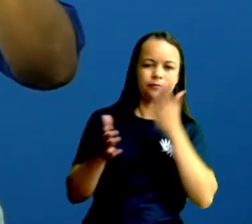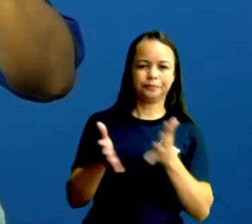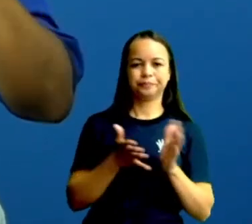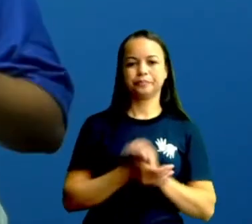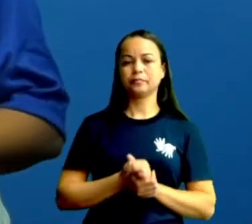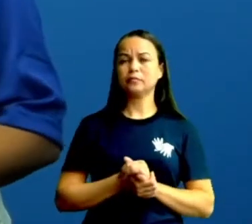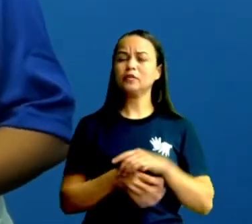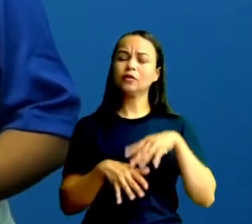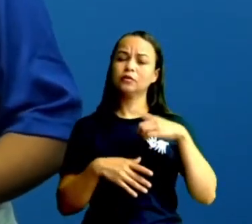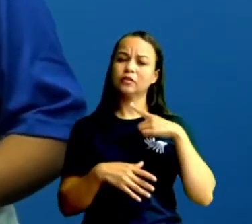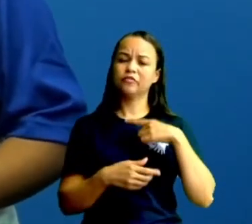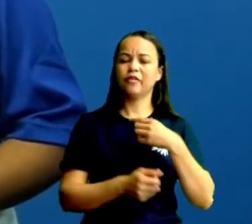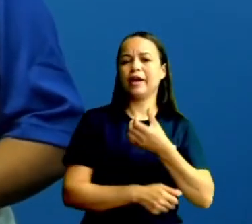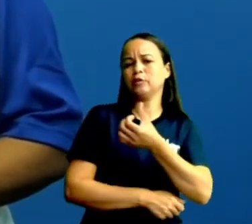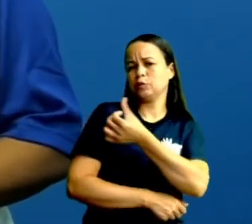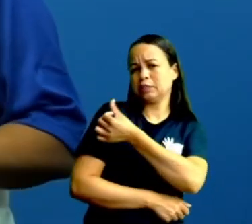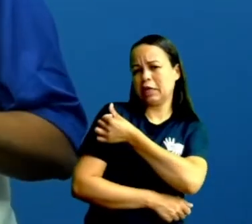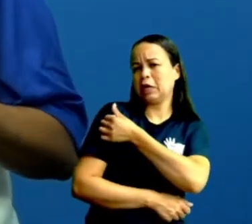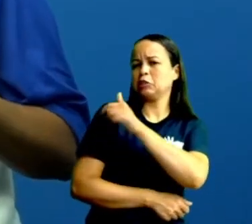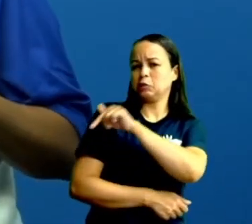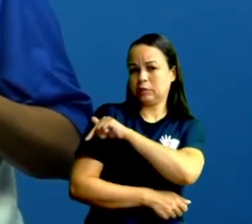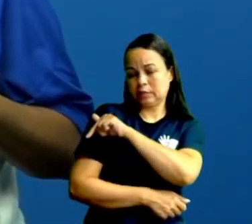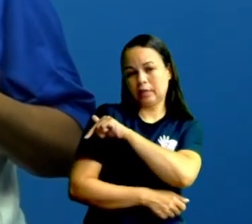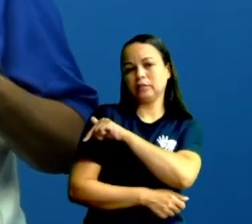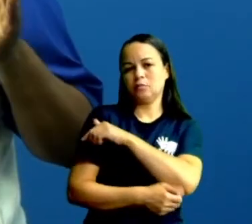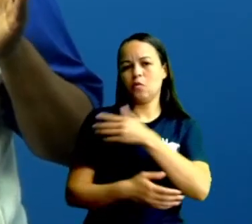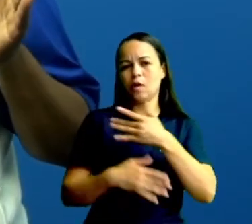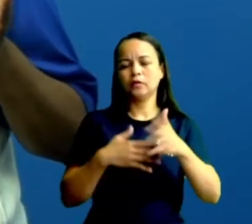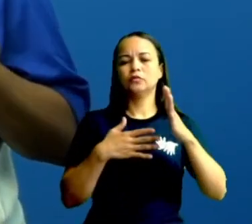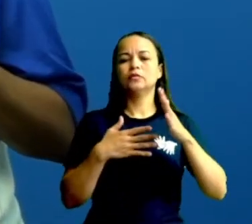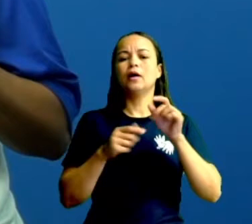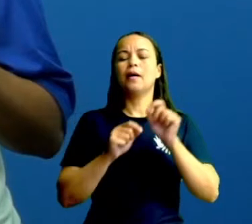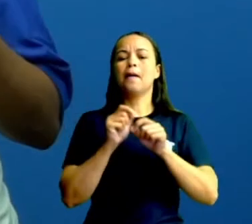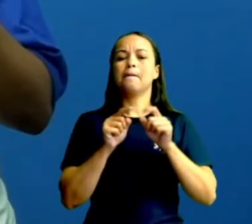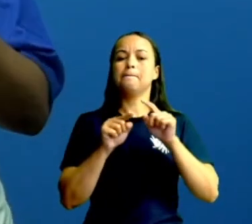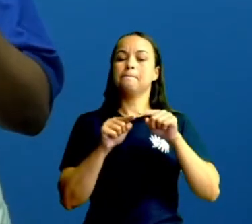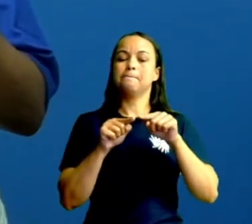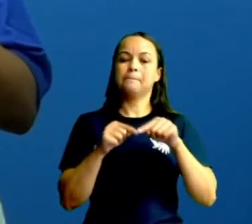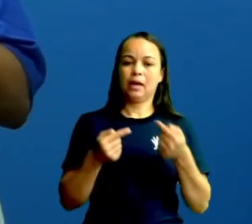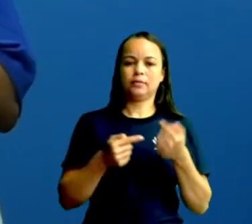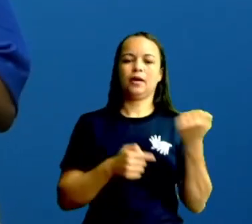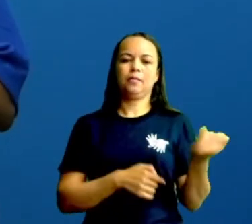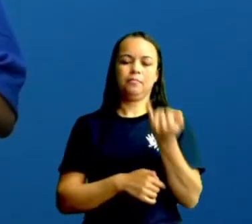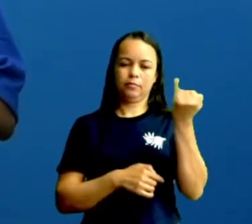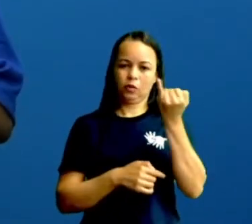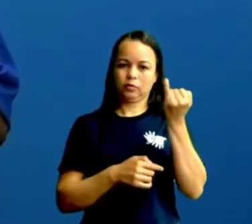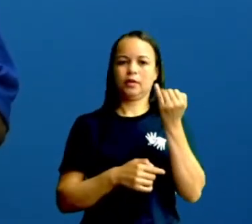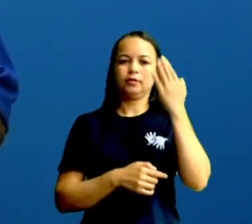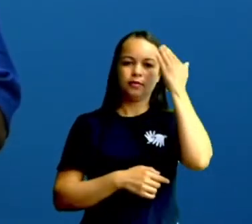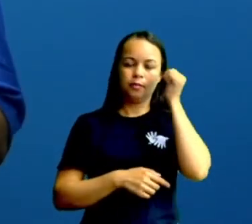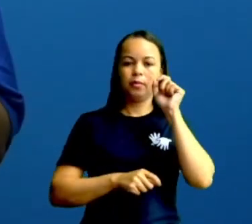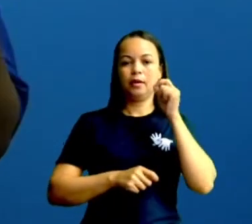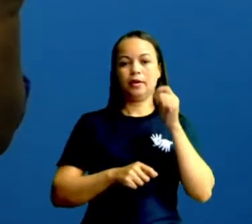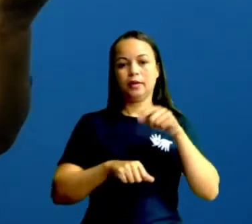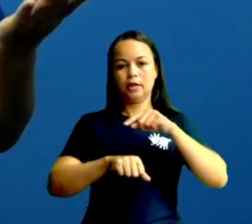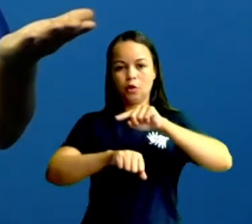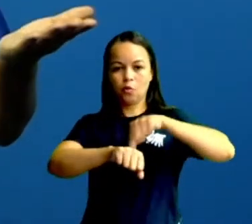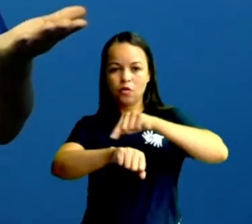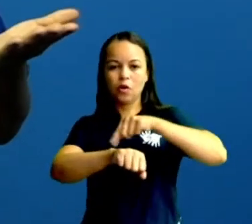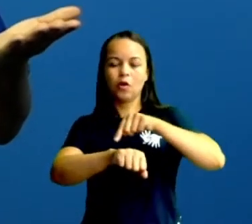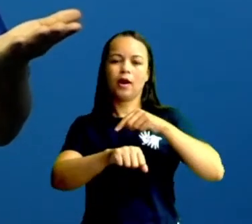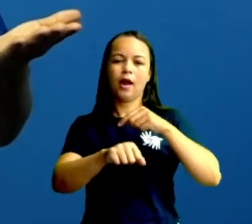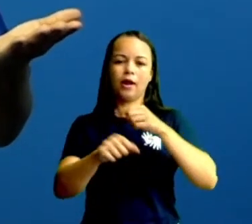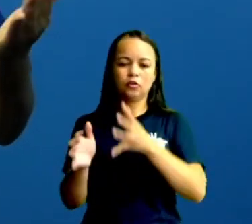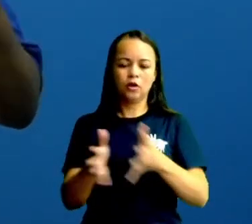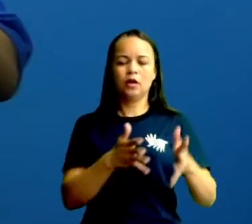estiver no 6º, 7º ano, mas é importante saber que existe fuso horário. Por isso que aqui no Brasil, por